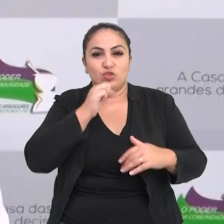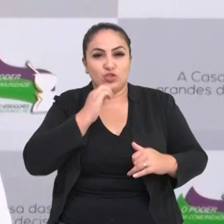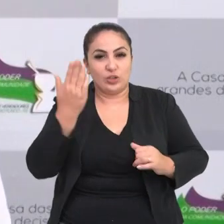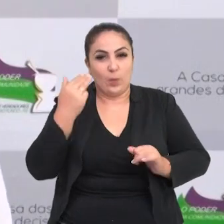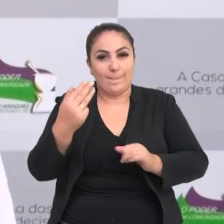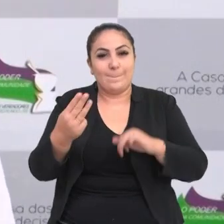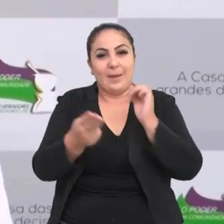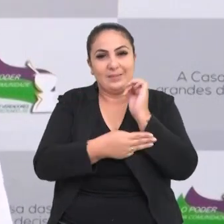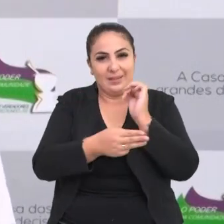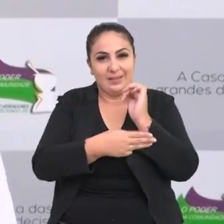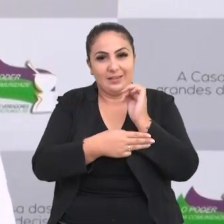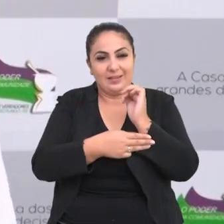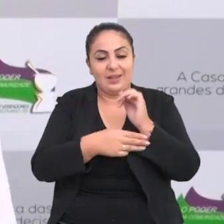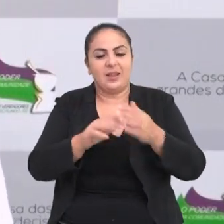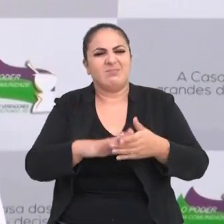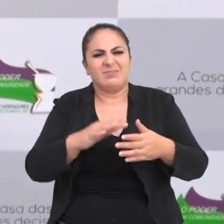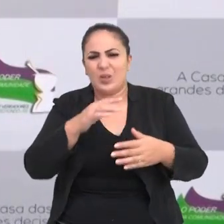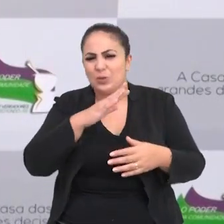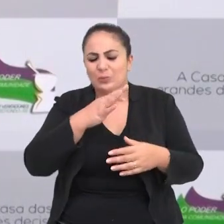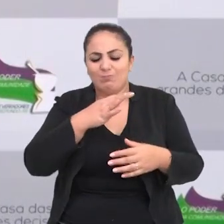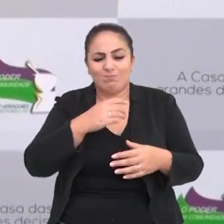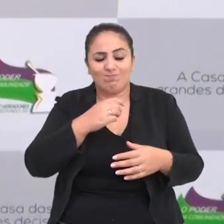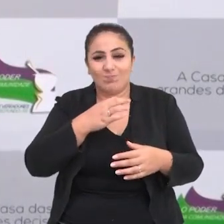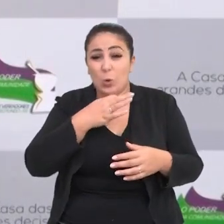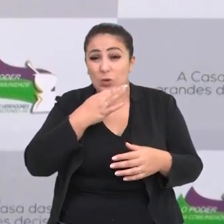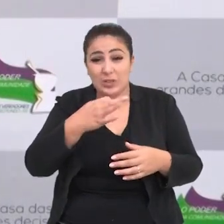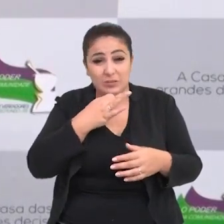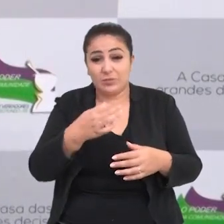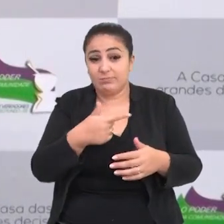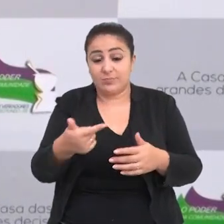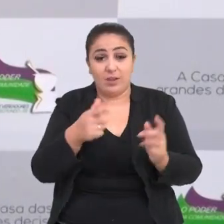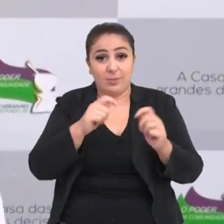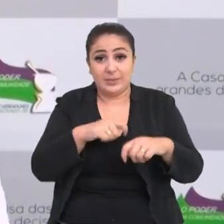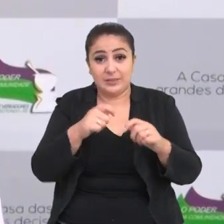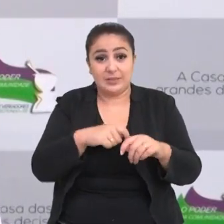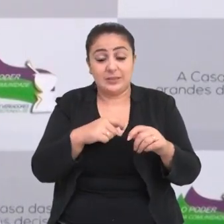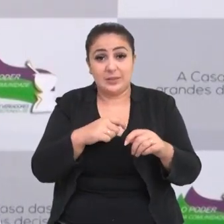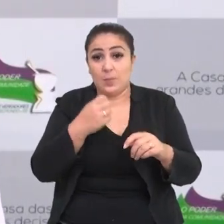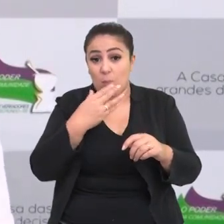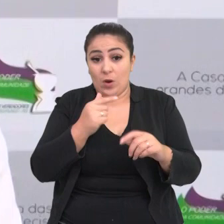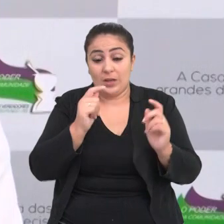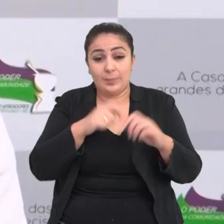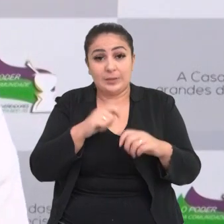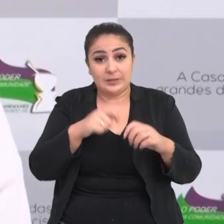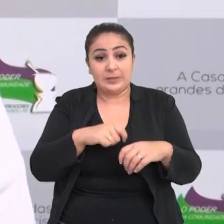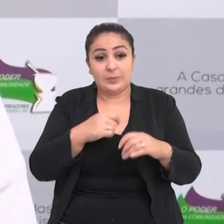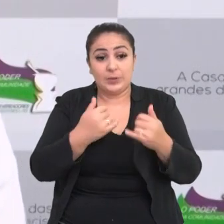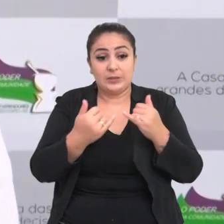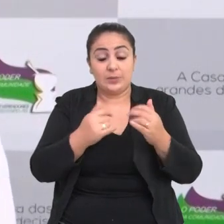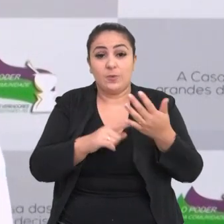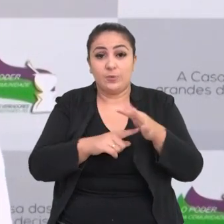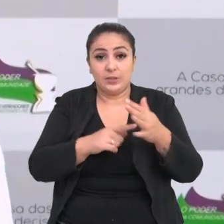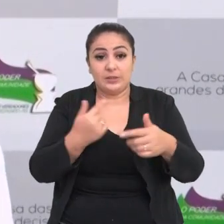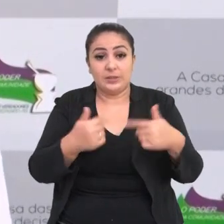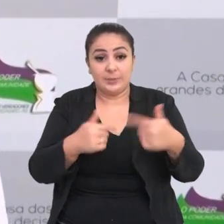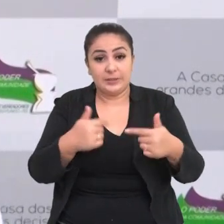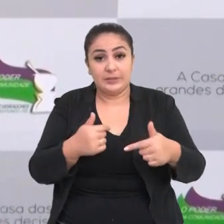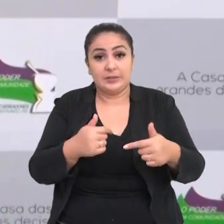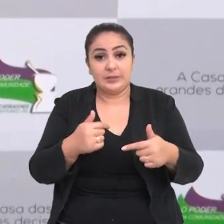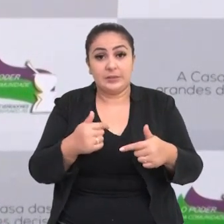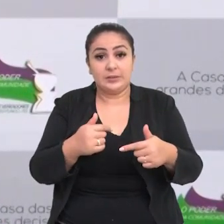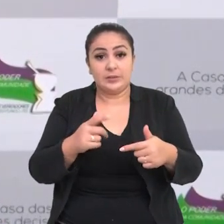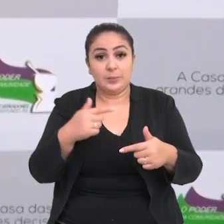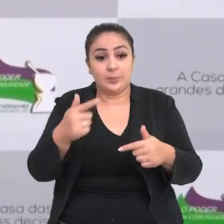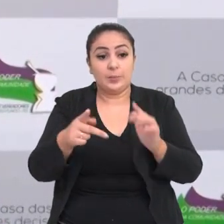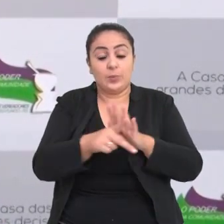de madeira. E era bem precário, não tinha condições, umas boas condições assim, para os feirantes trabalharem,